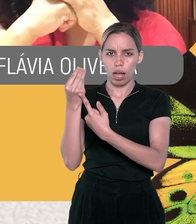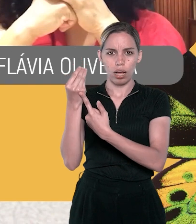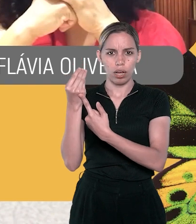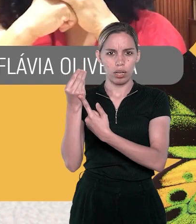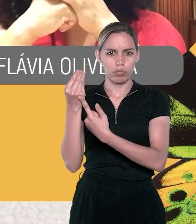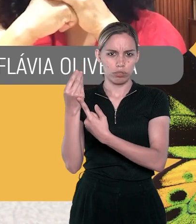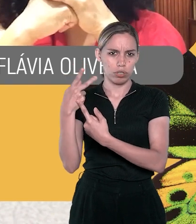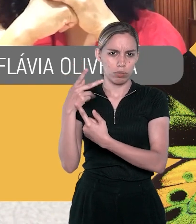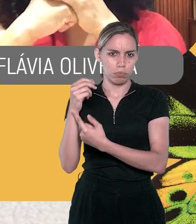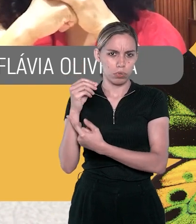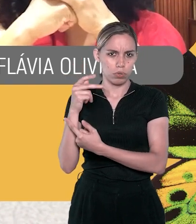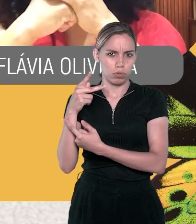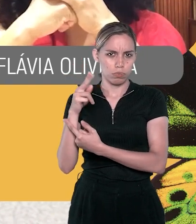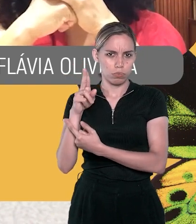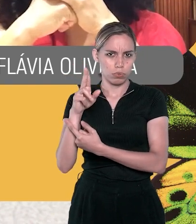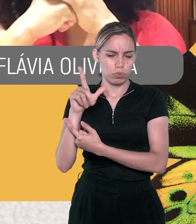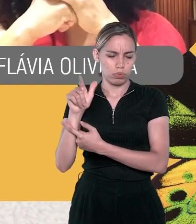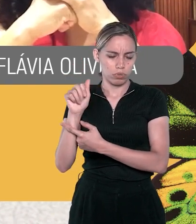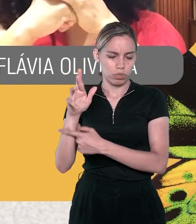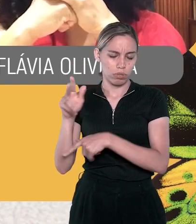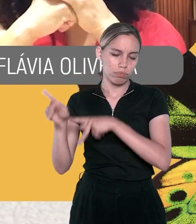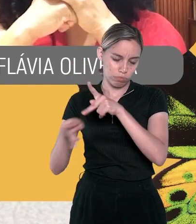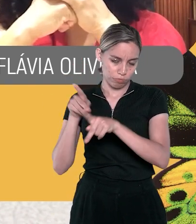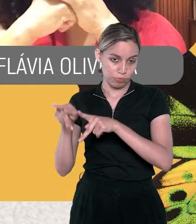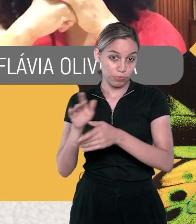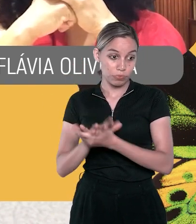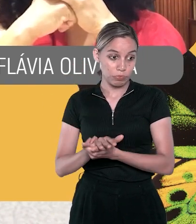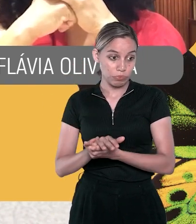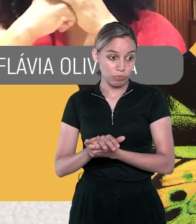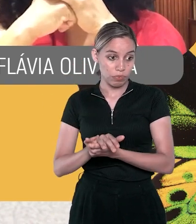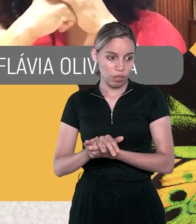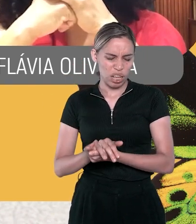popular, como a Flávia fez um parêntese,